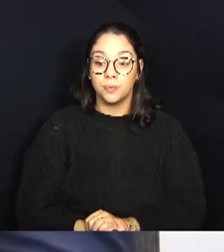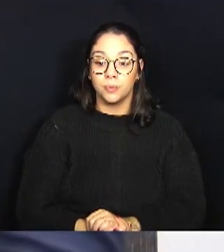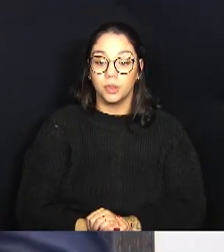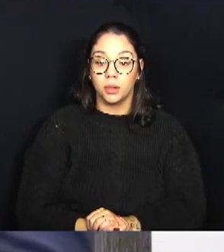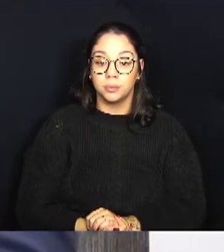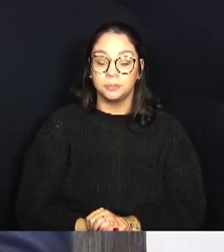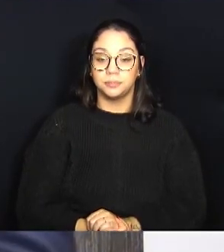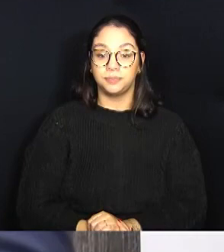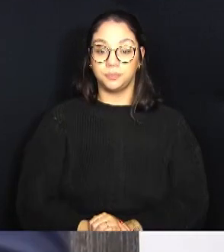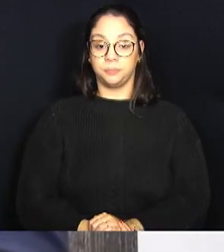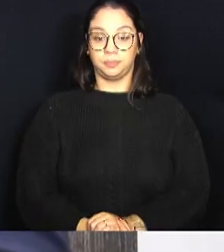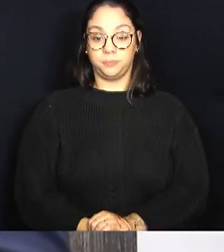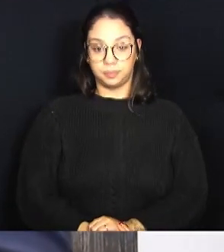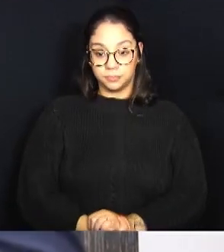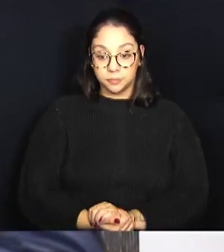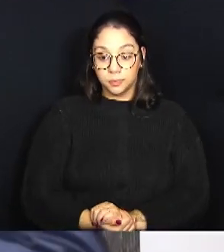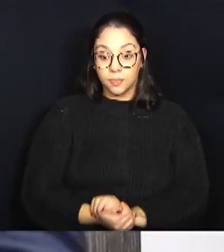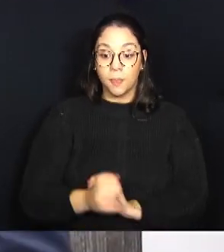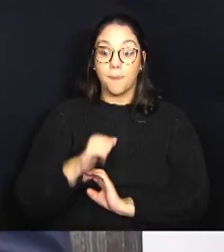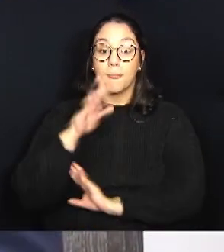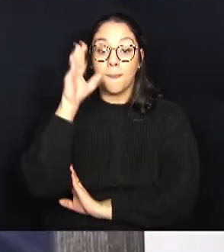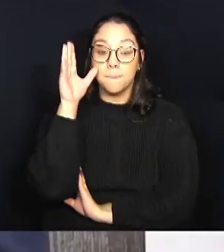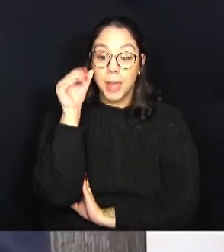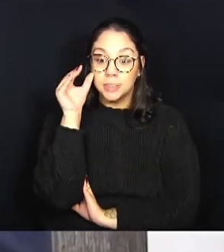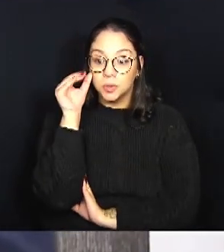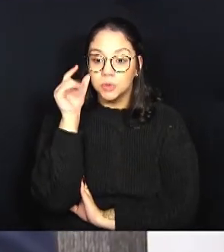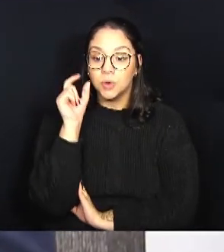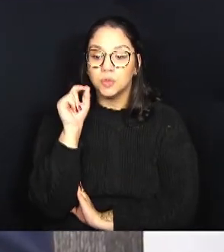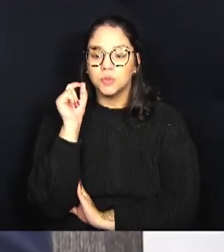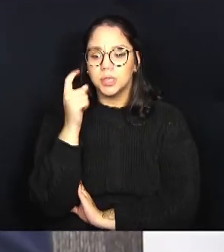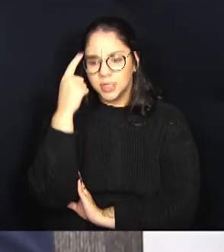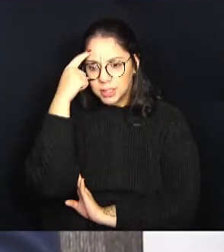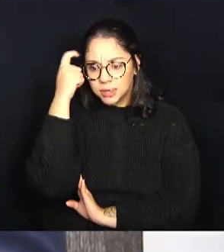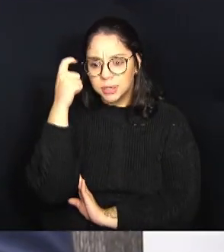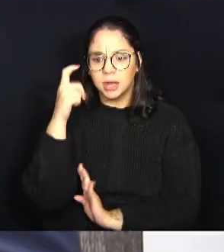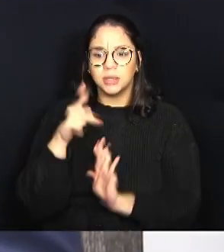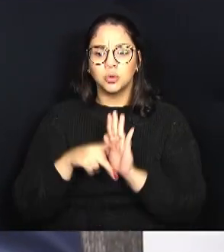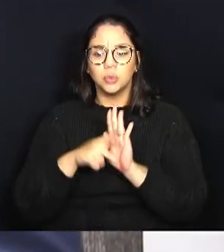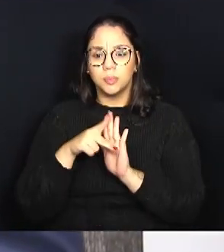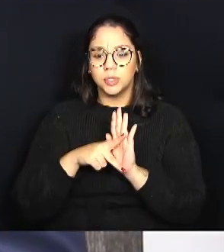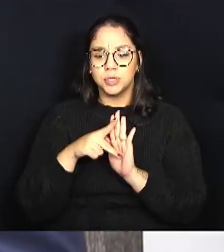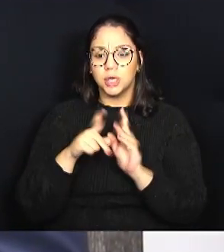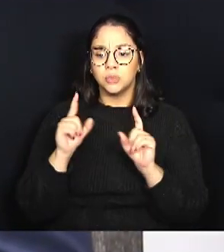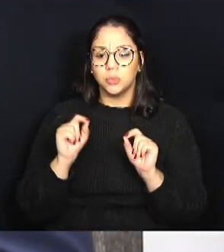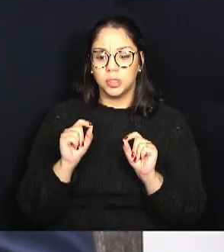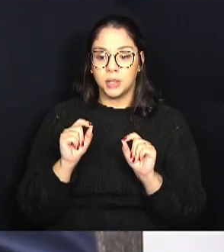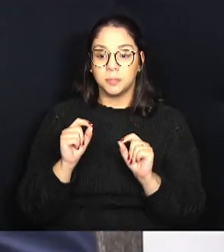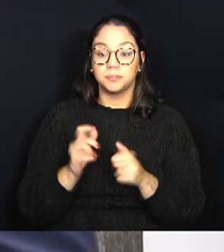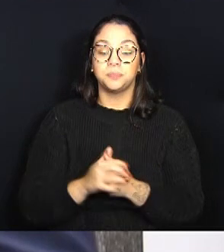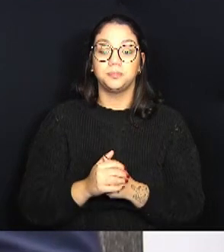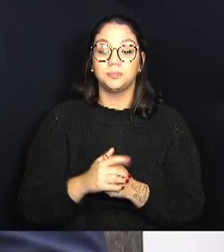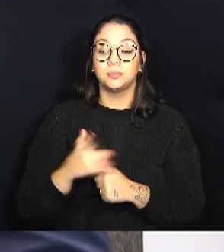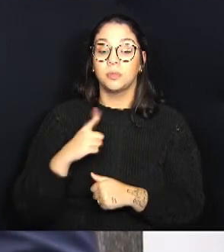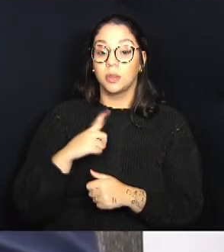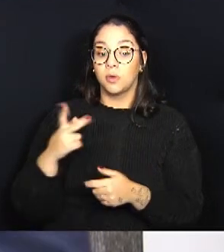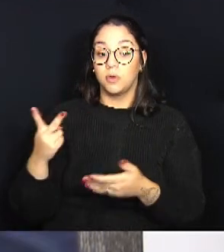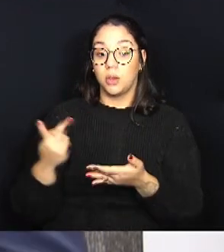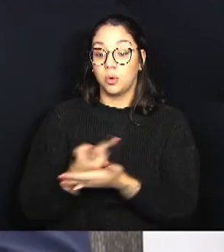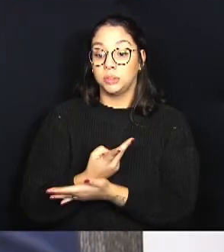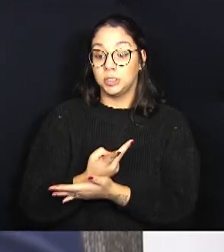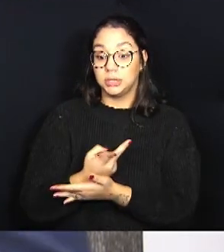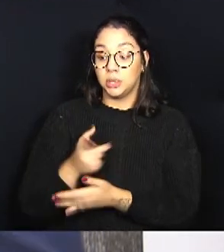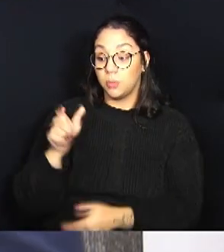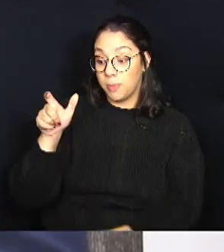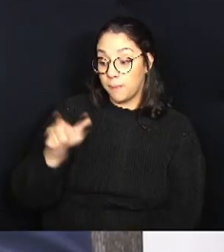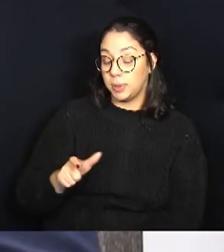E o mais curioso foi que essa ideia do projeto chegou em uma situação ocorrida com uma pessoa